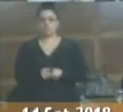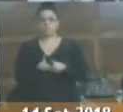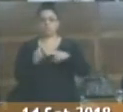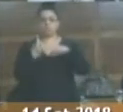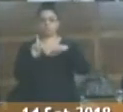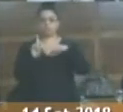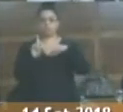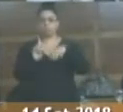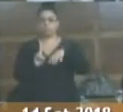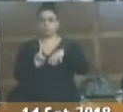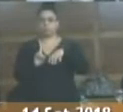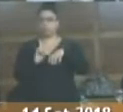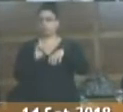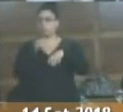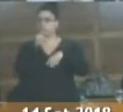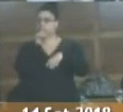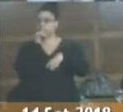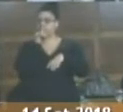especial